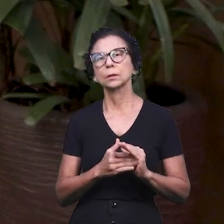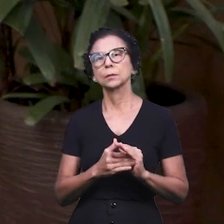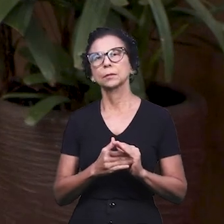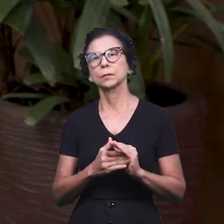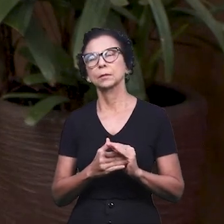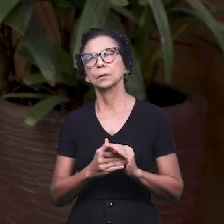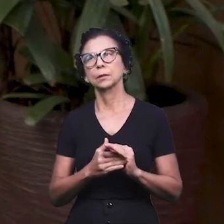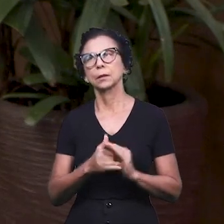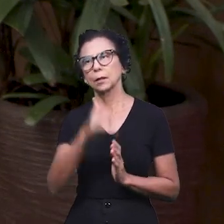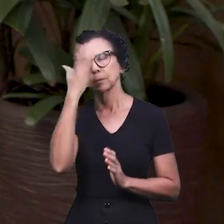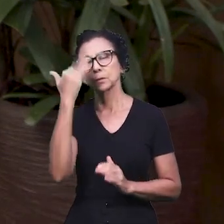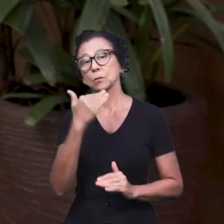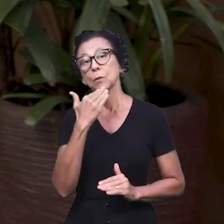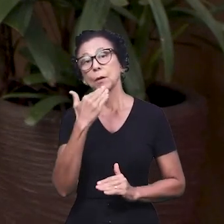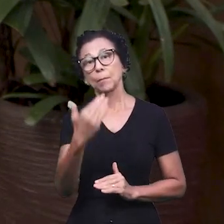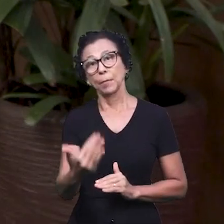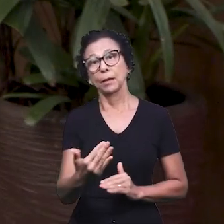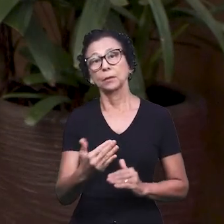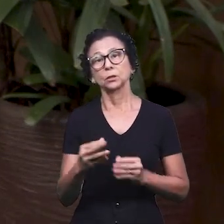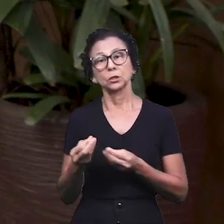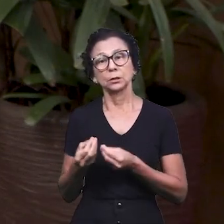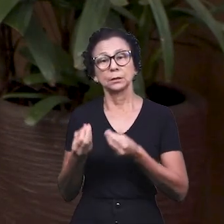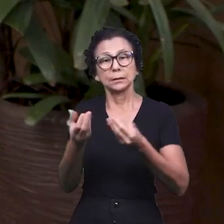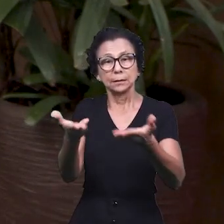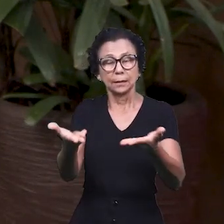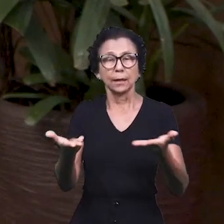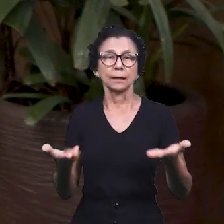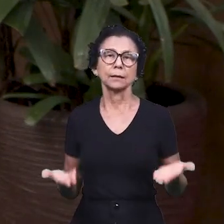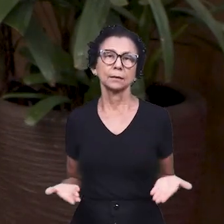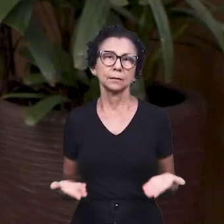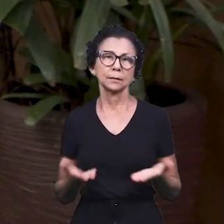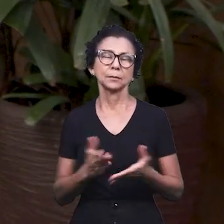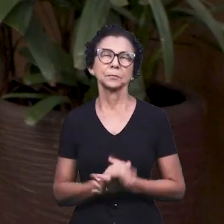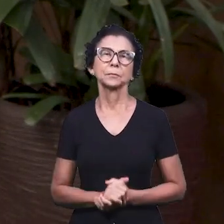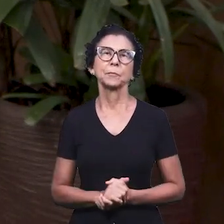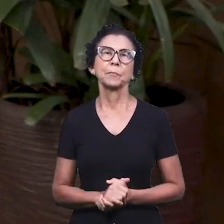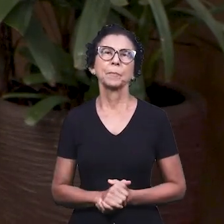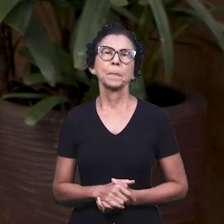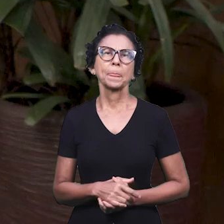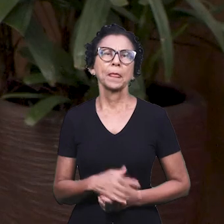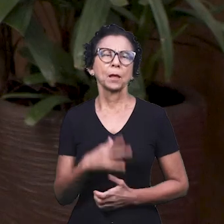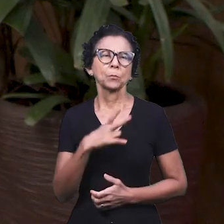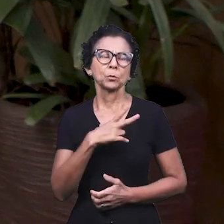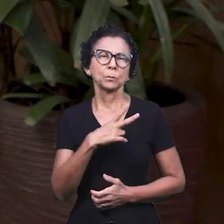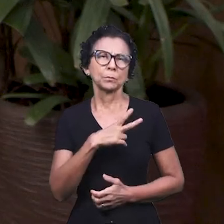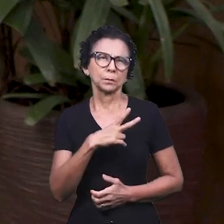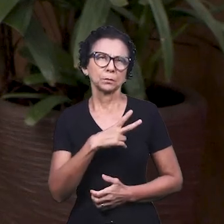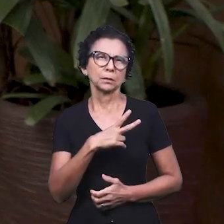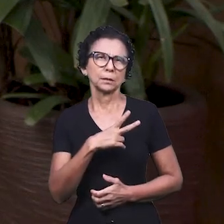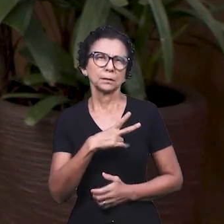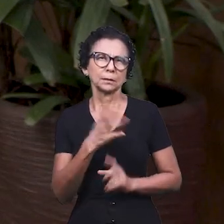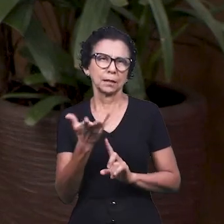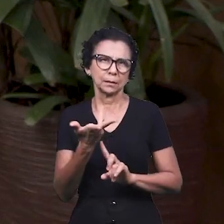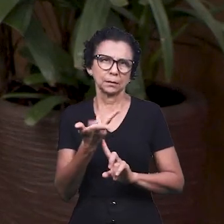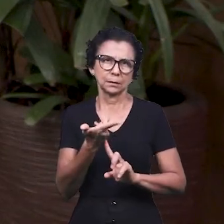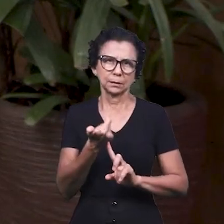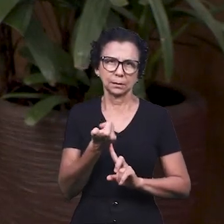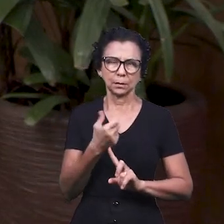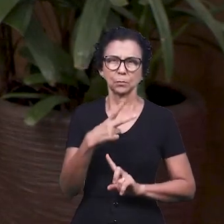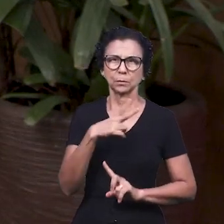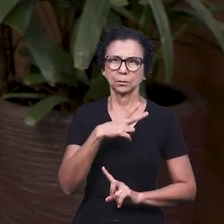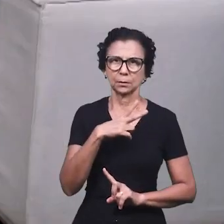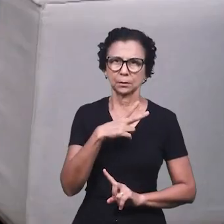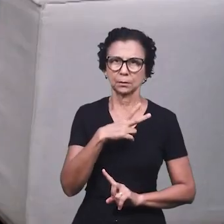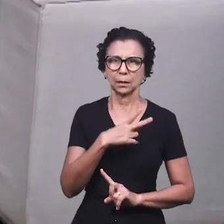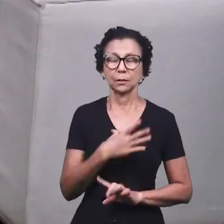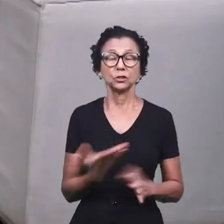Isso. Então é uma coisa assim, muito personalizada e também muito artesanal, vamos